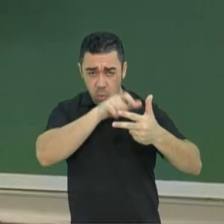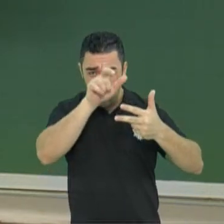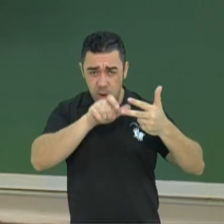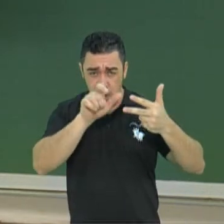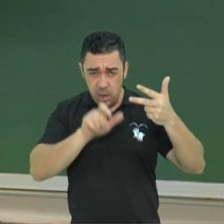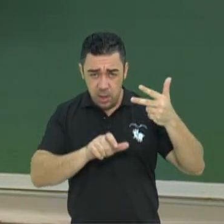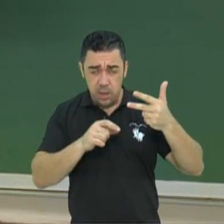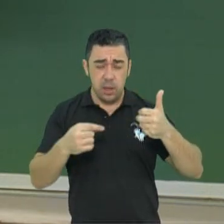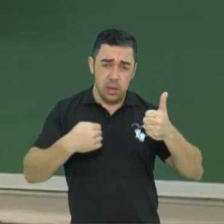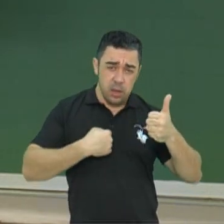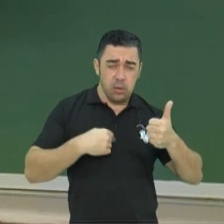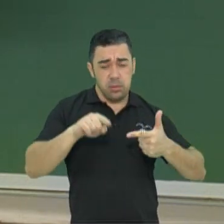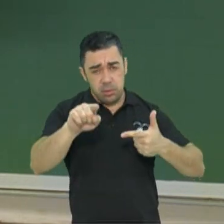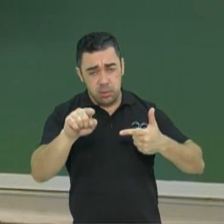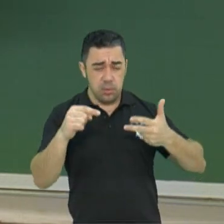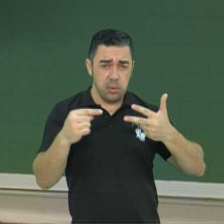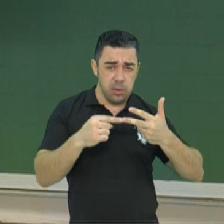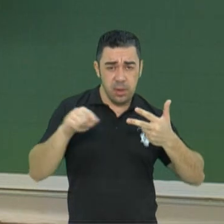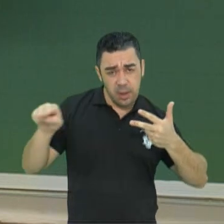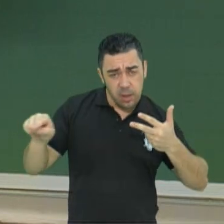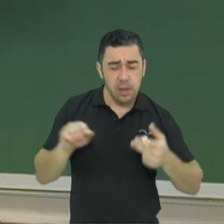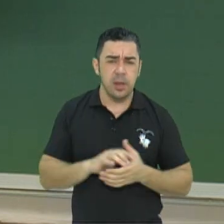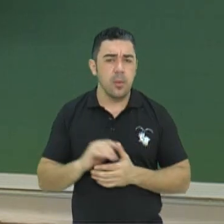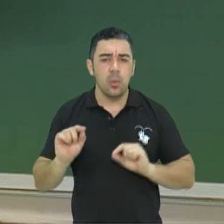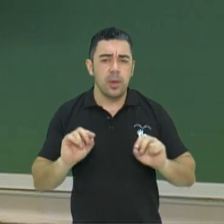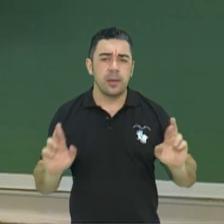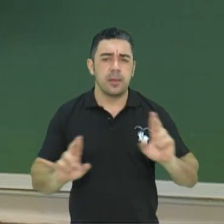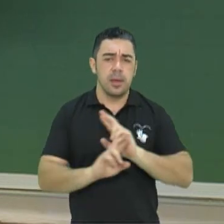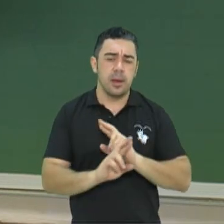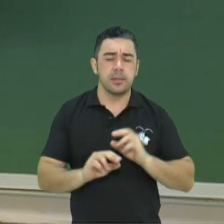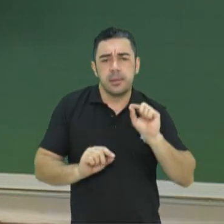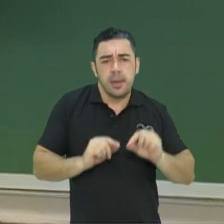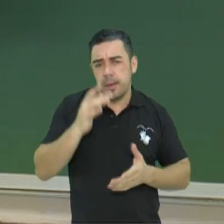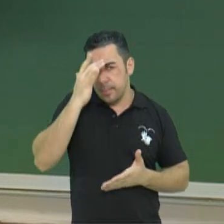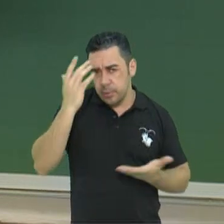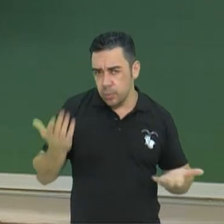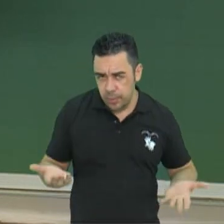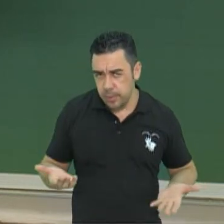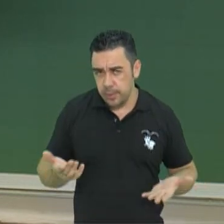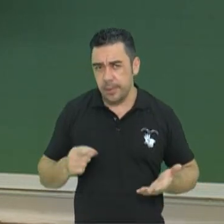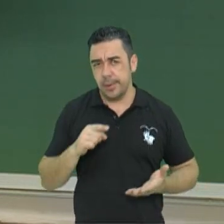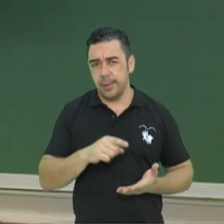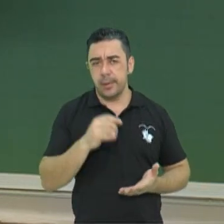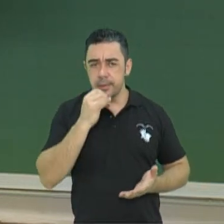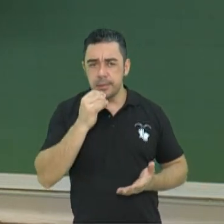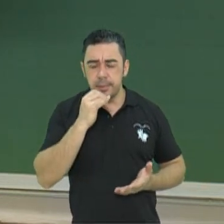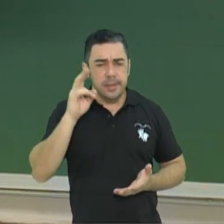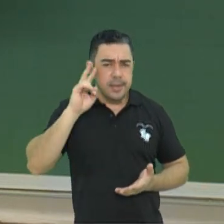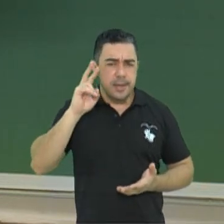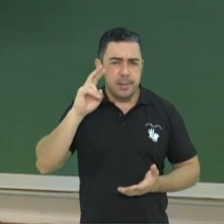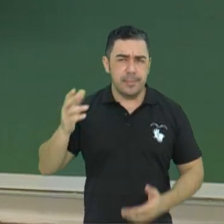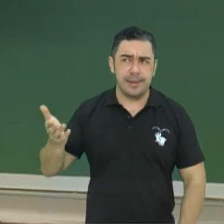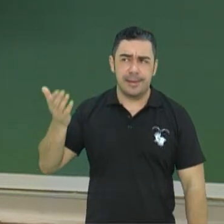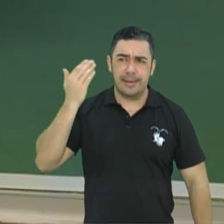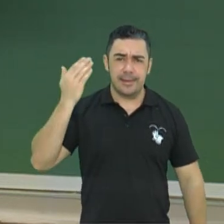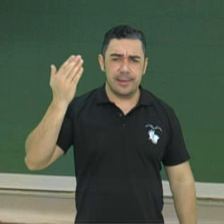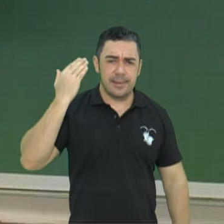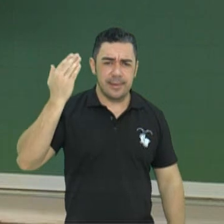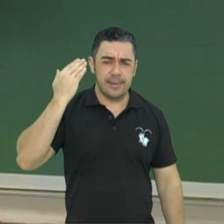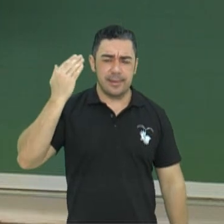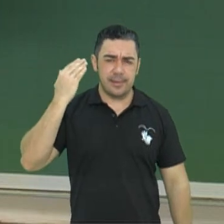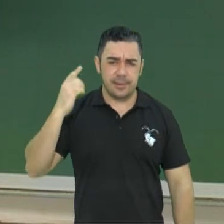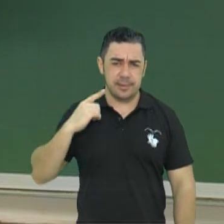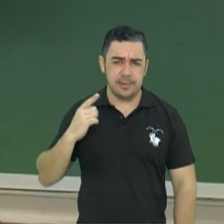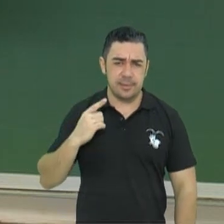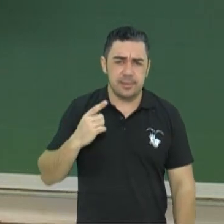estão relacionadas, certo? Quem é a pessoa do discurso? Aquilo que a gente lembra lá do Fundamental